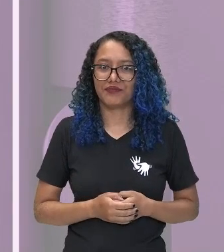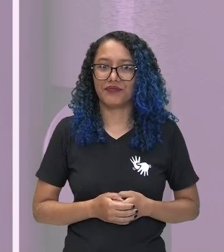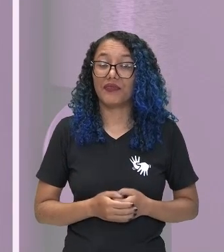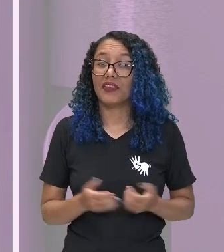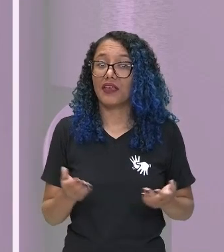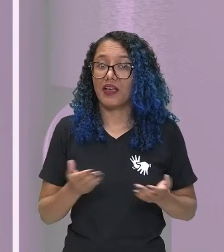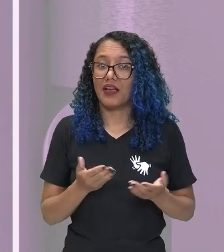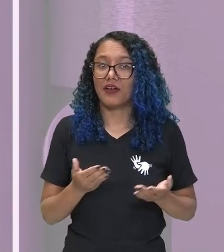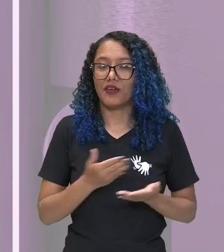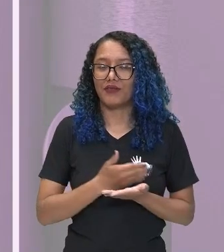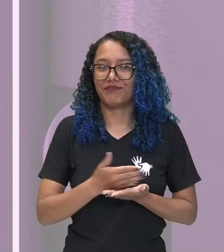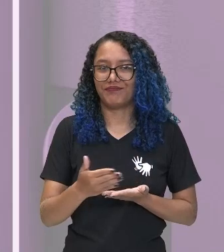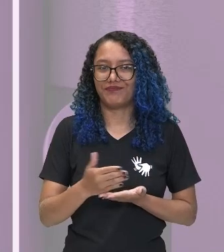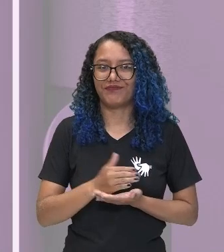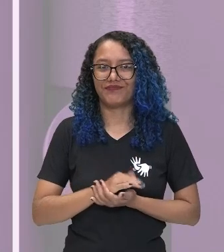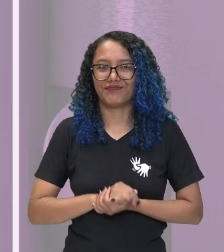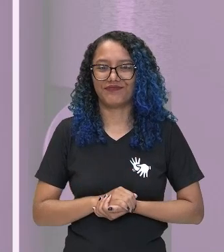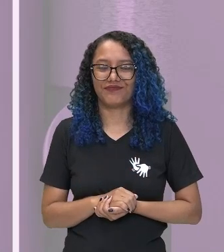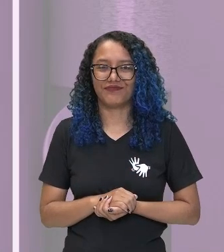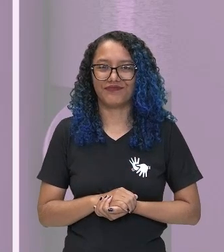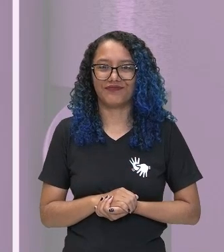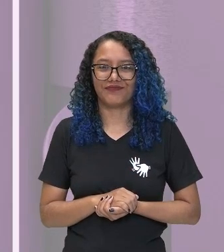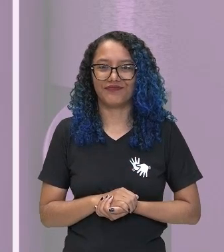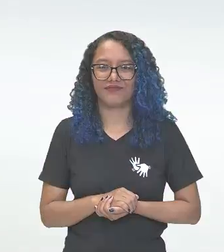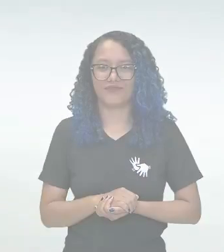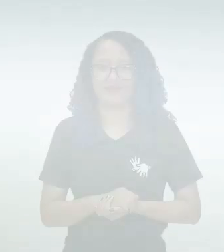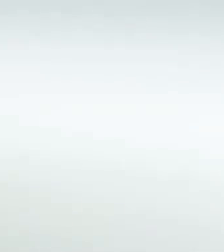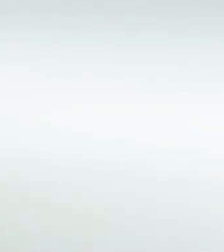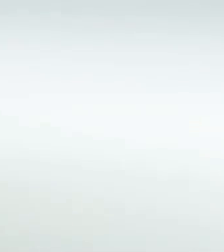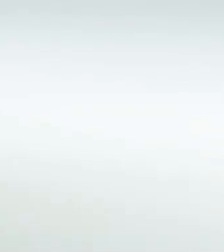Então, vamos lá iniciar a nossa aula.